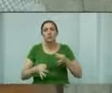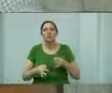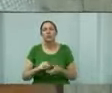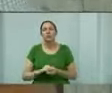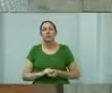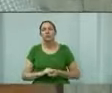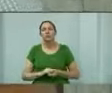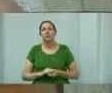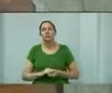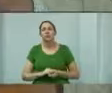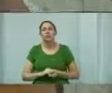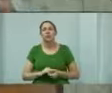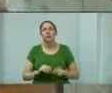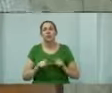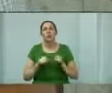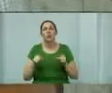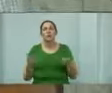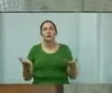mas agora nós estamos largando